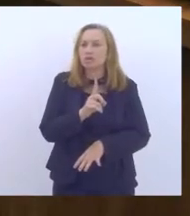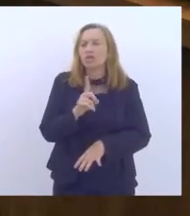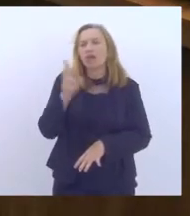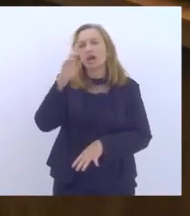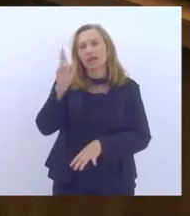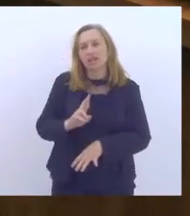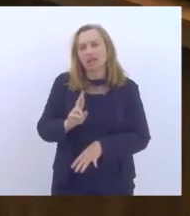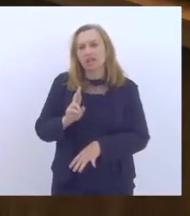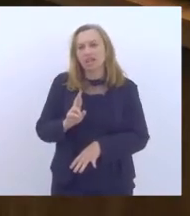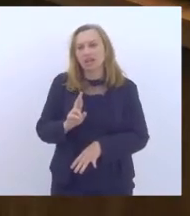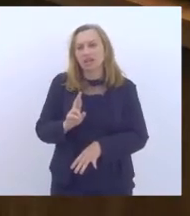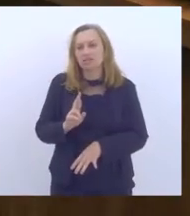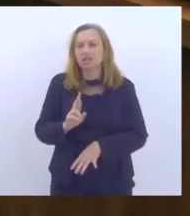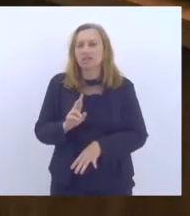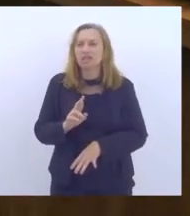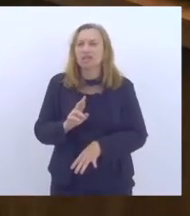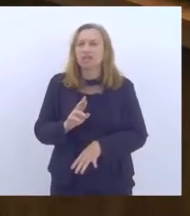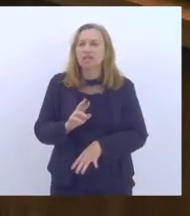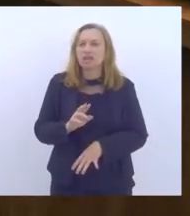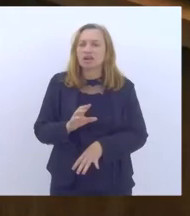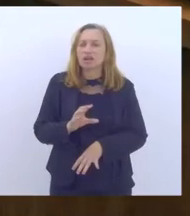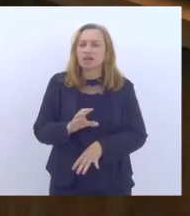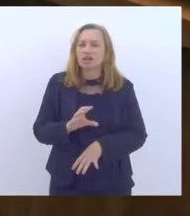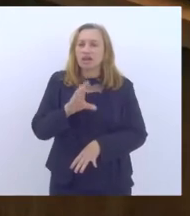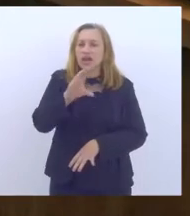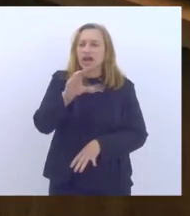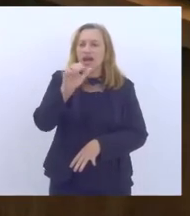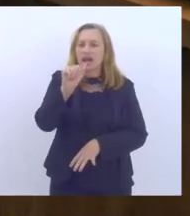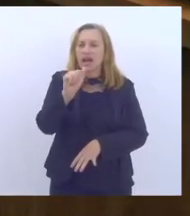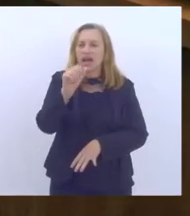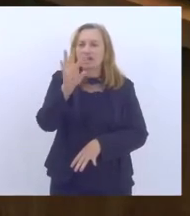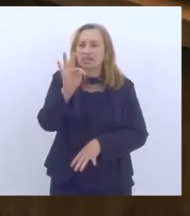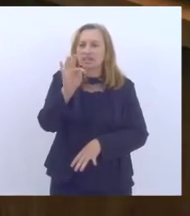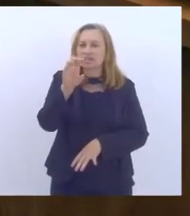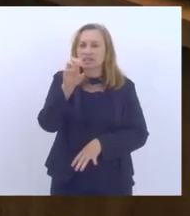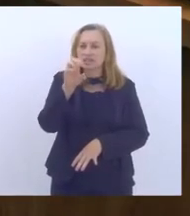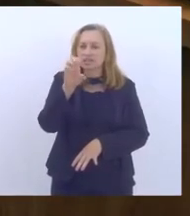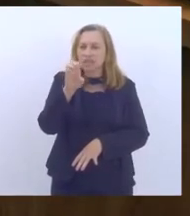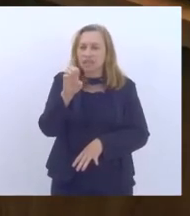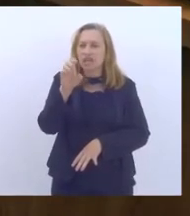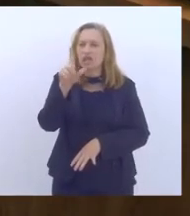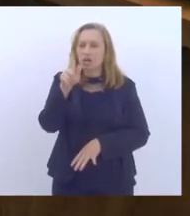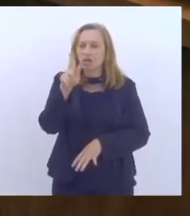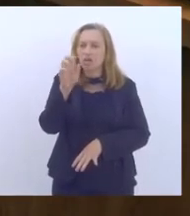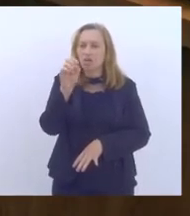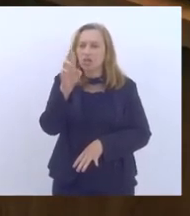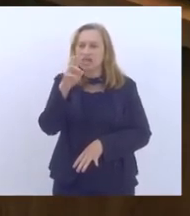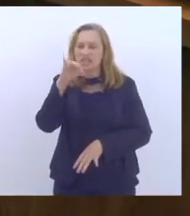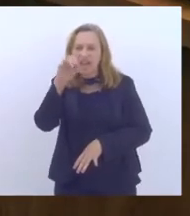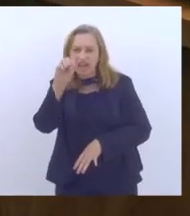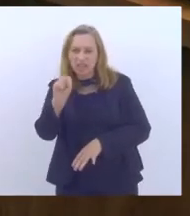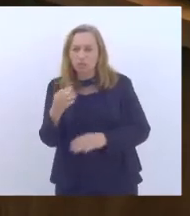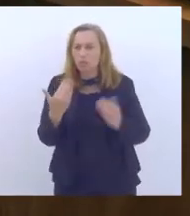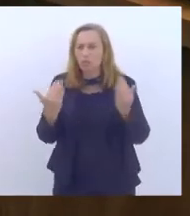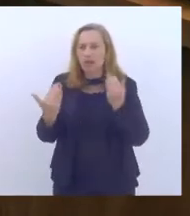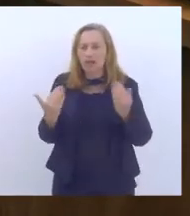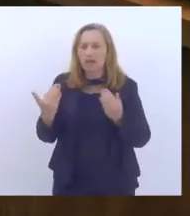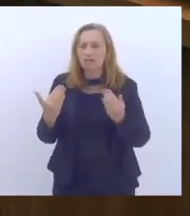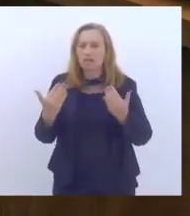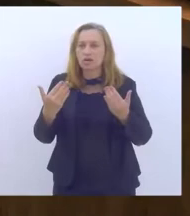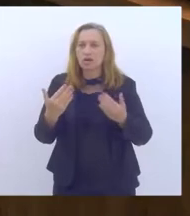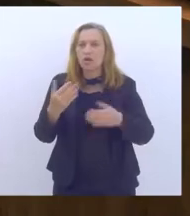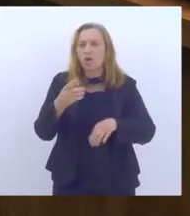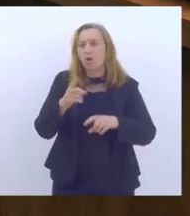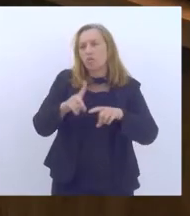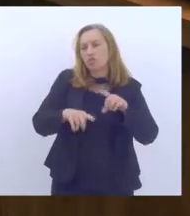a Renata perfilados ou categorizados como objetos como corpos